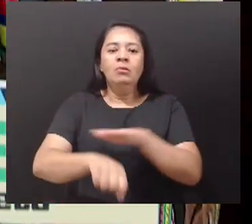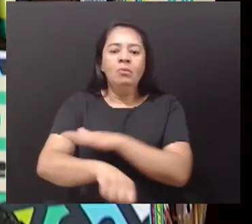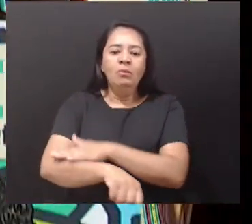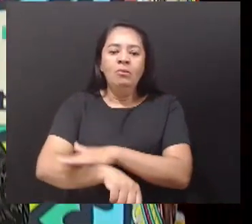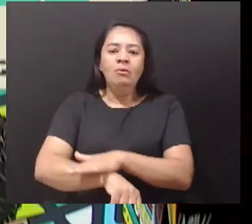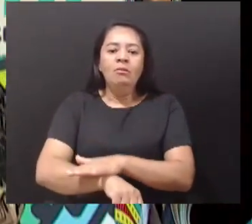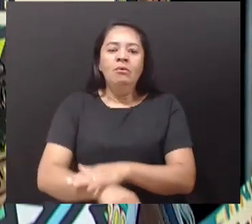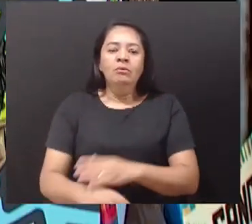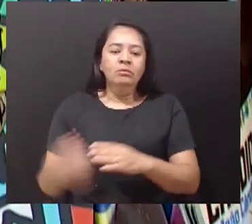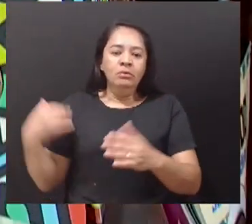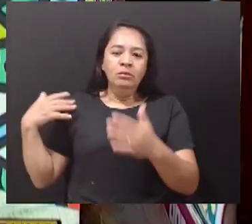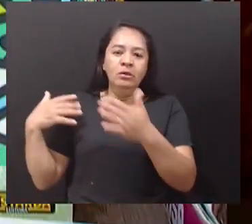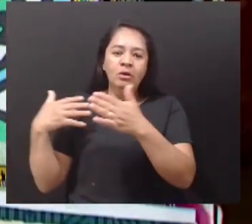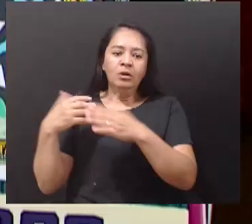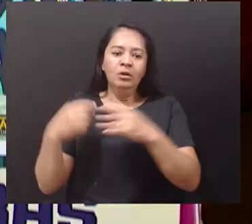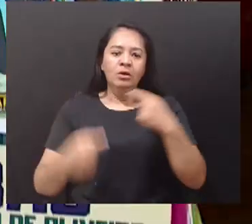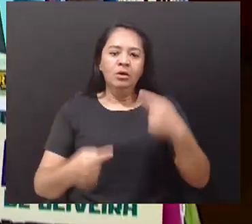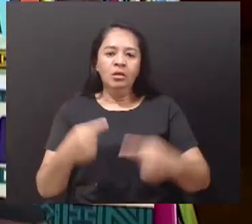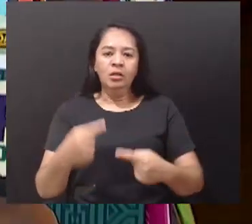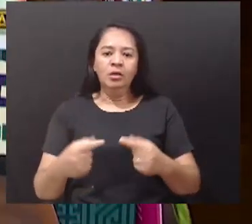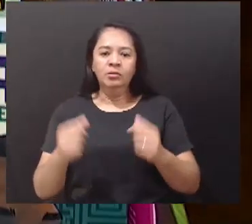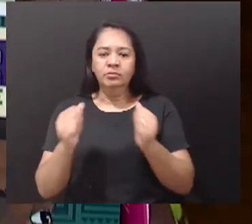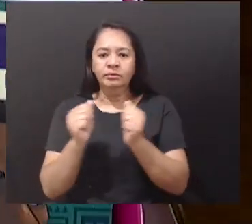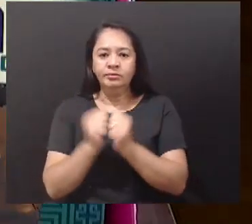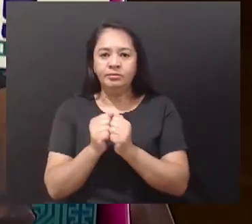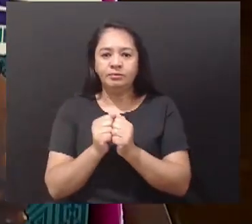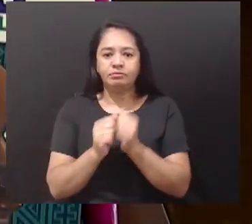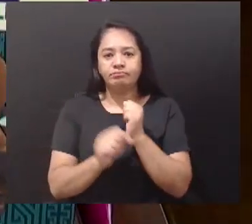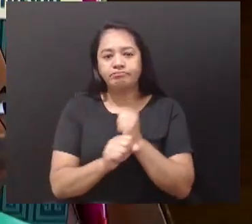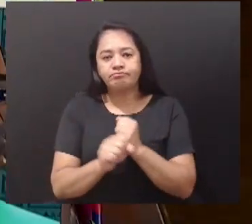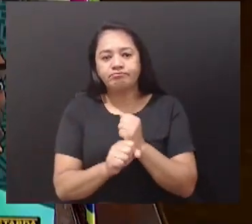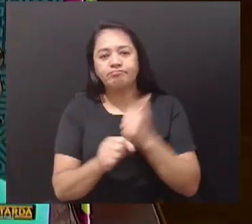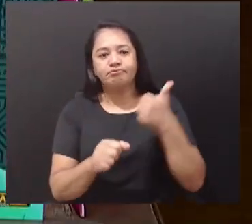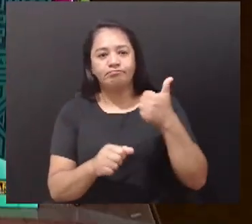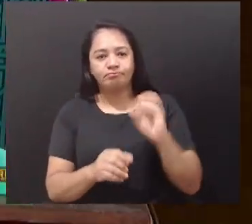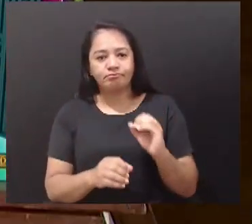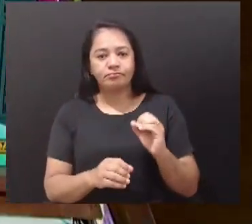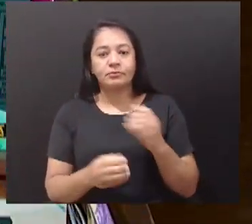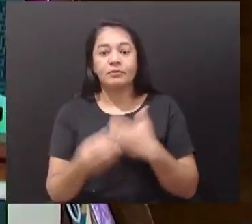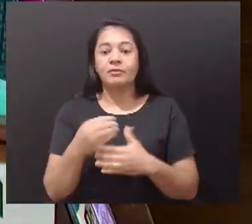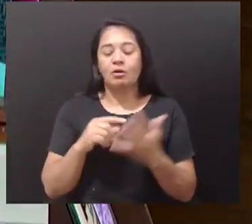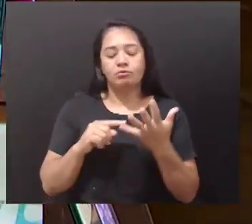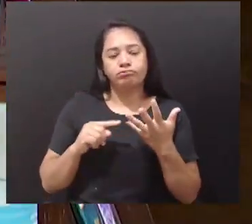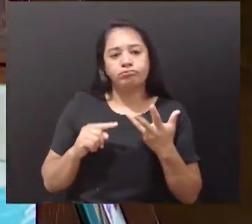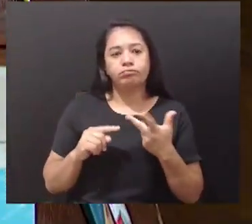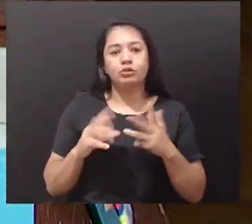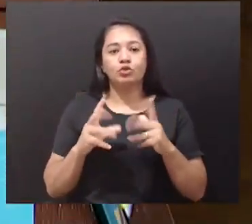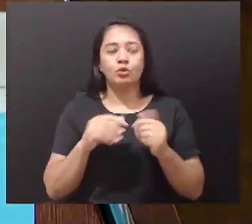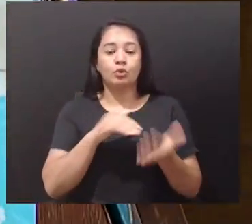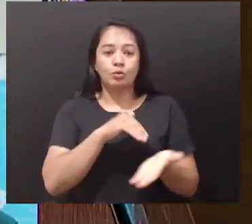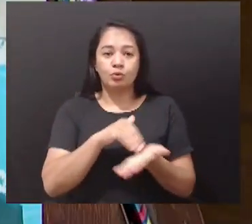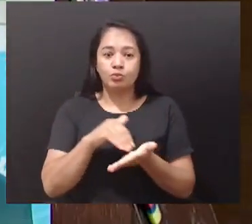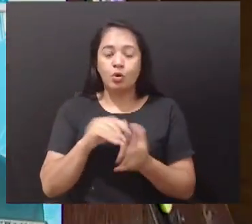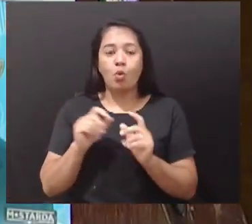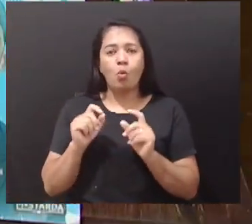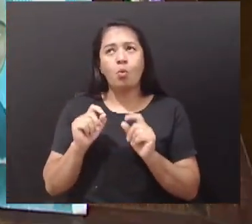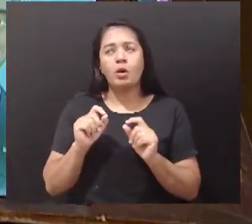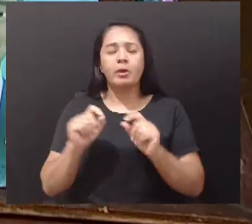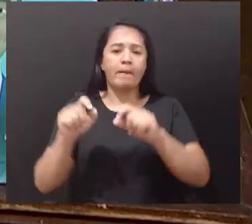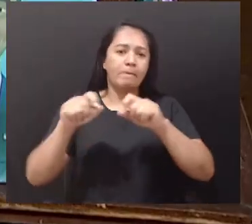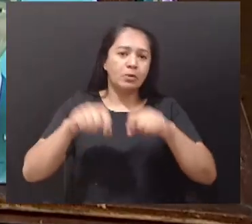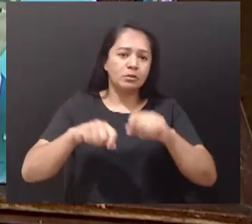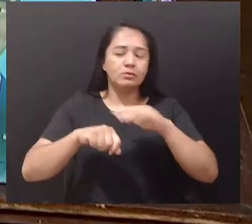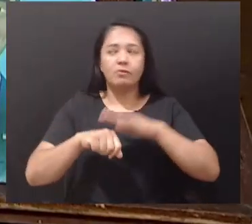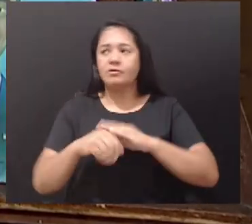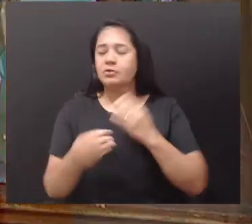foi discutido há mais de 10 anos dentro de todas as secretarias, o que pode ser feito, né,